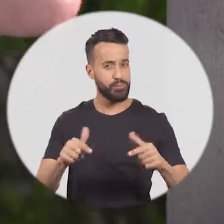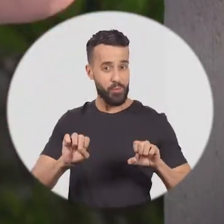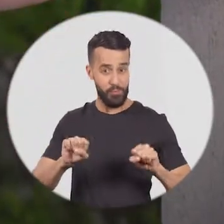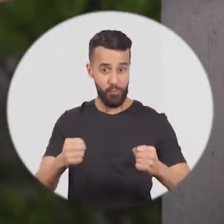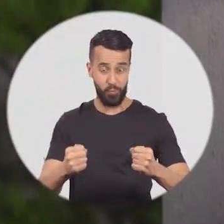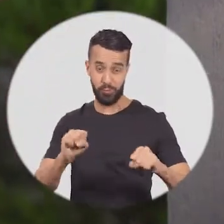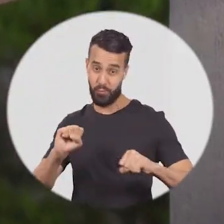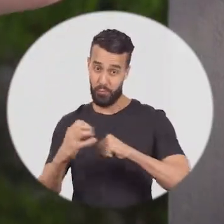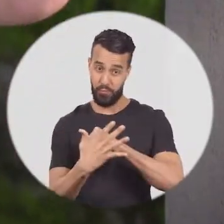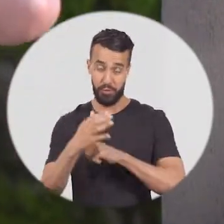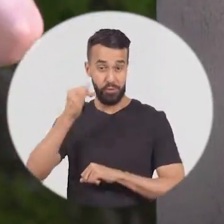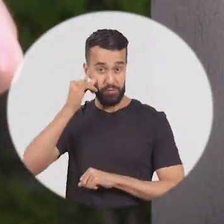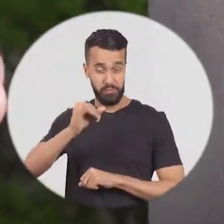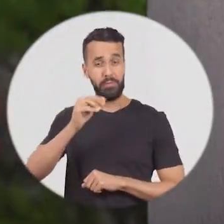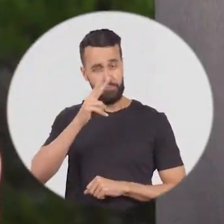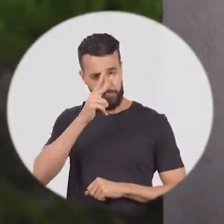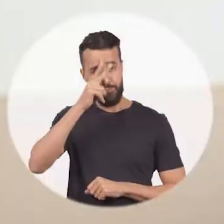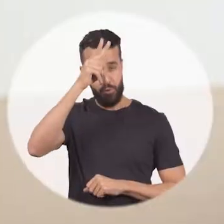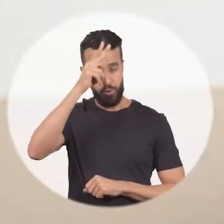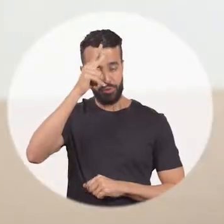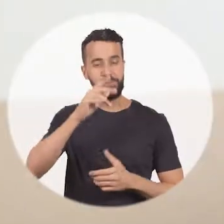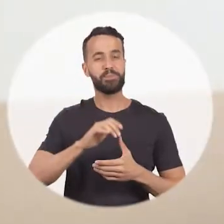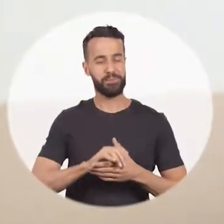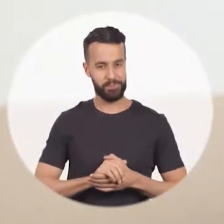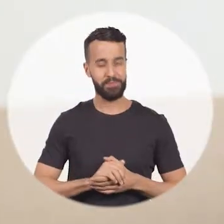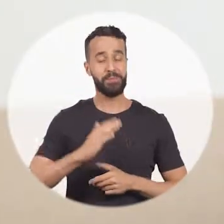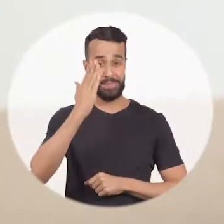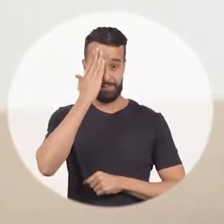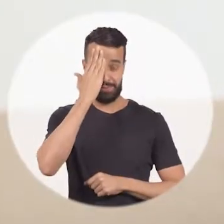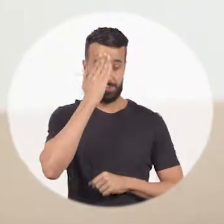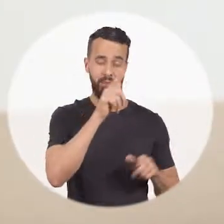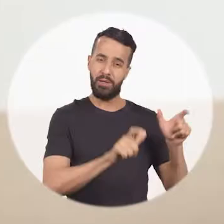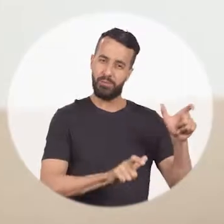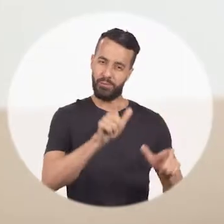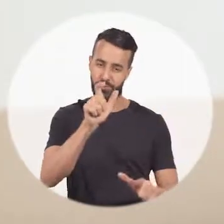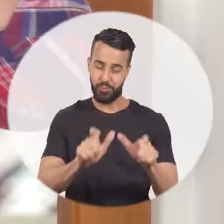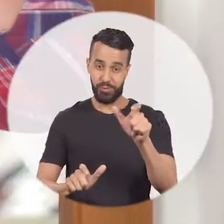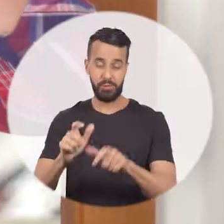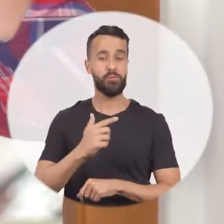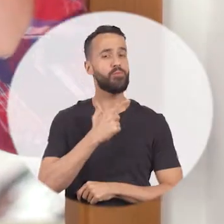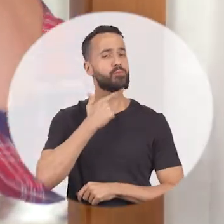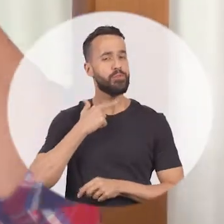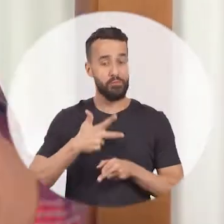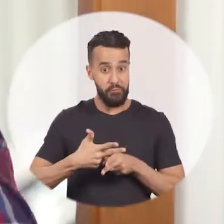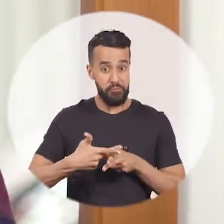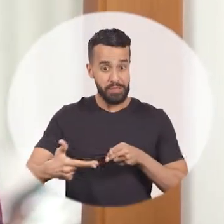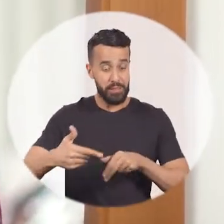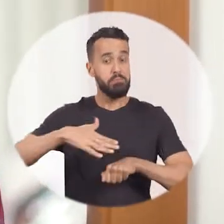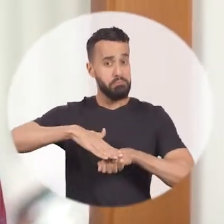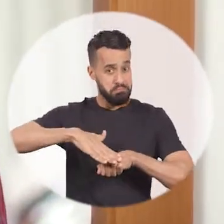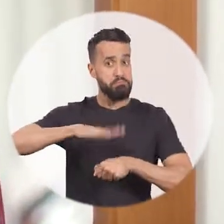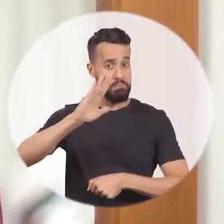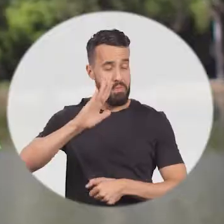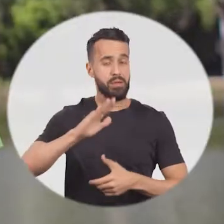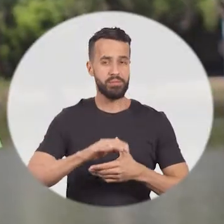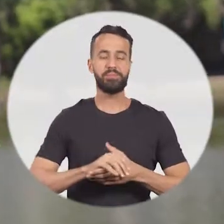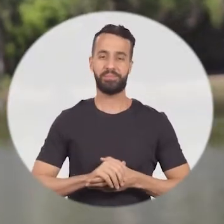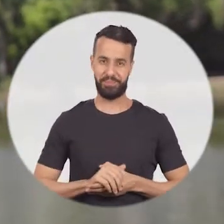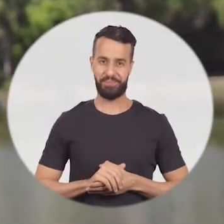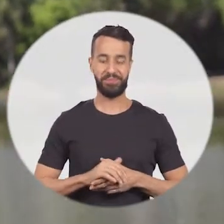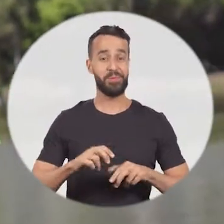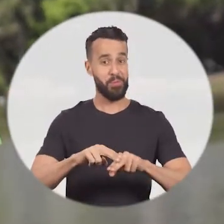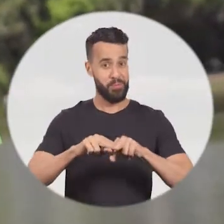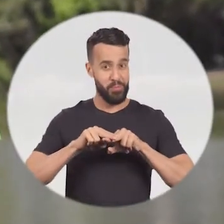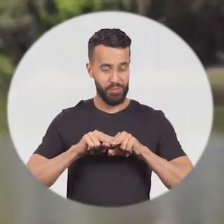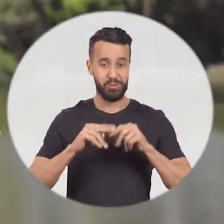A batalha contra a Covid-19 é grande, mas sabemos que em cada goianiense a vontade de vencer é maior. Por